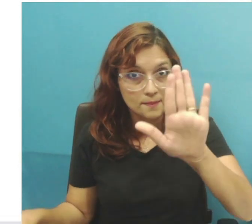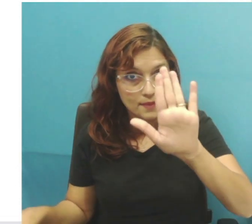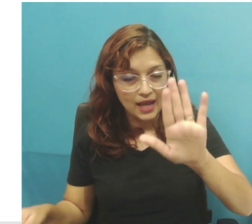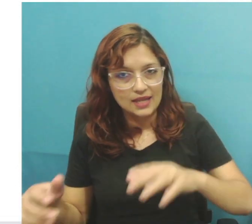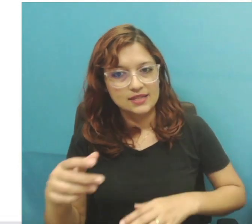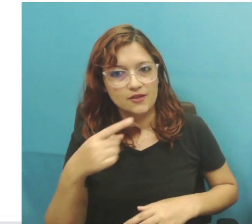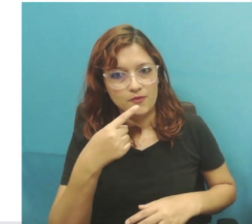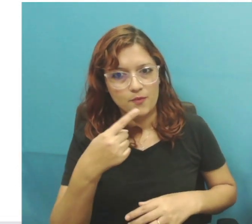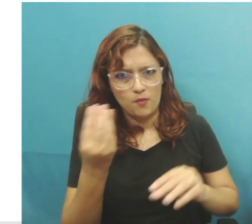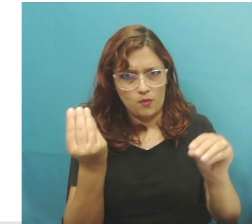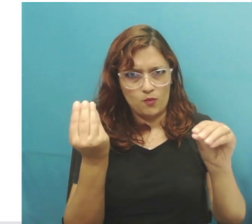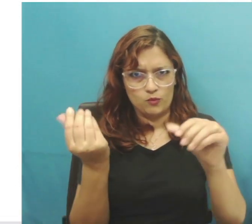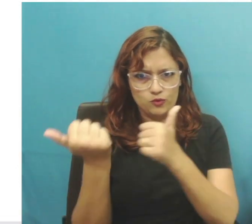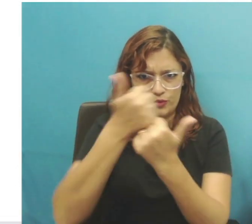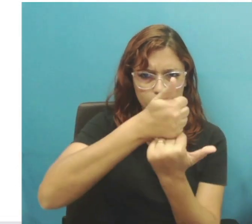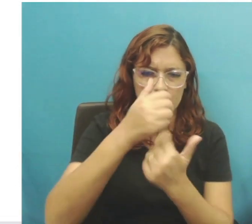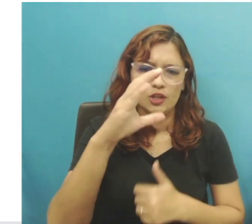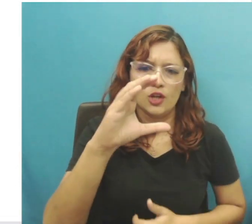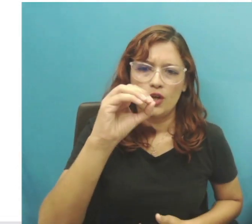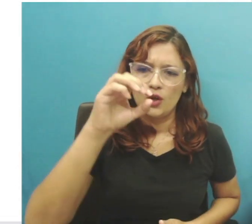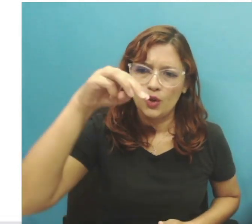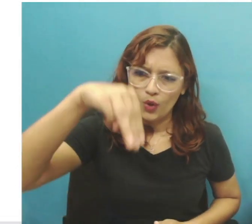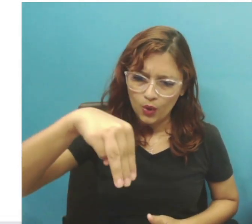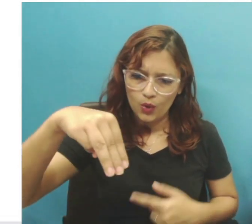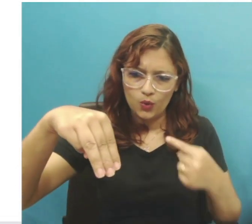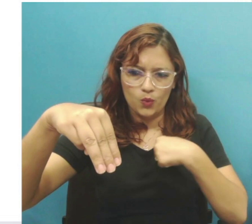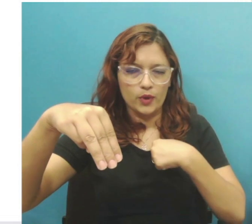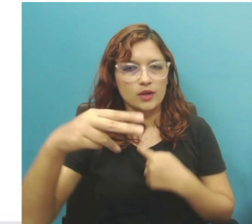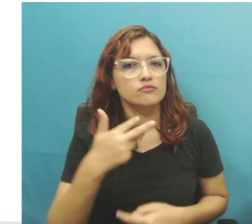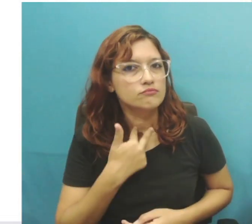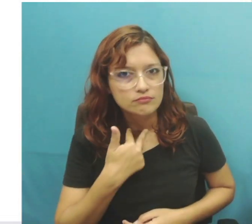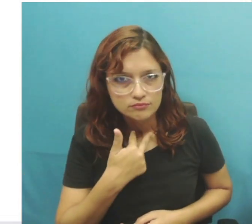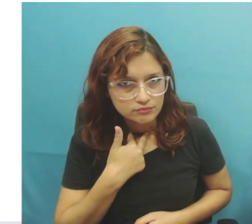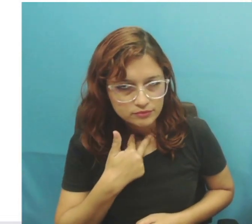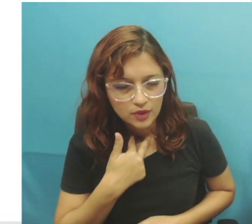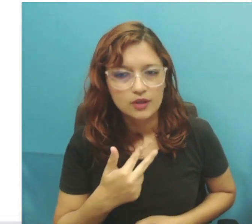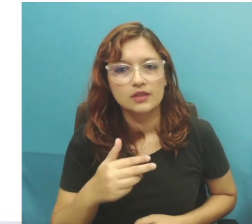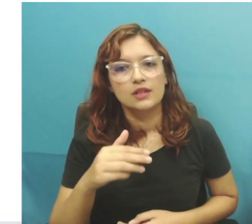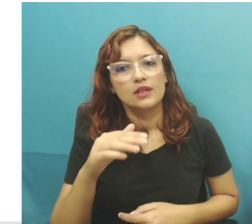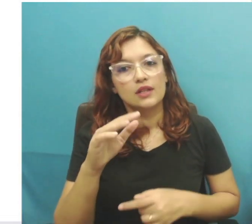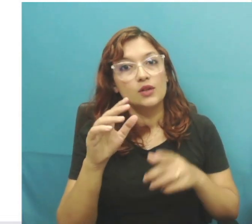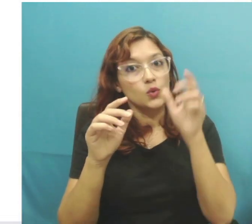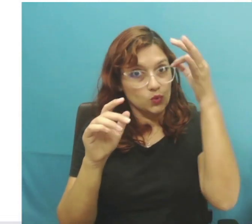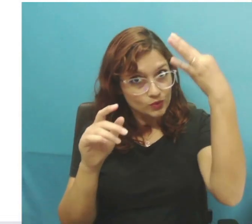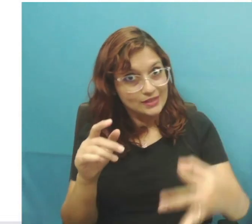Comigo, que é a junção das palavras com e eu.